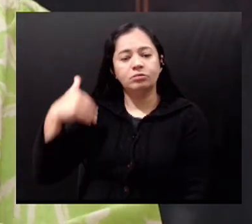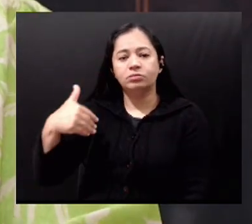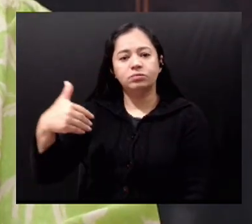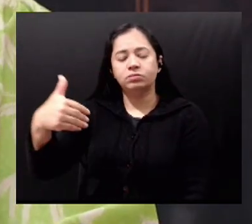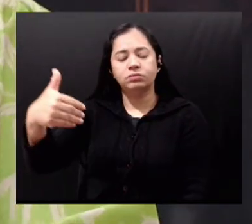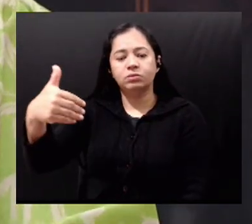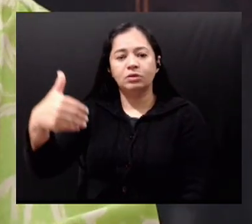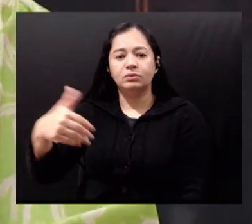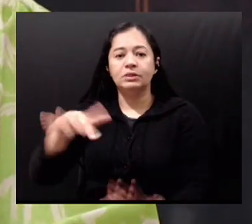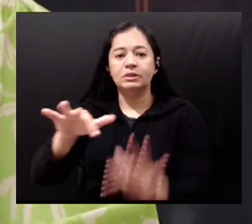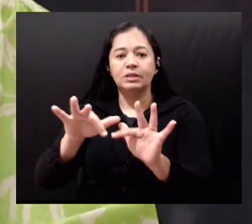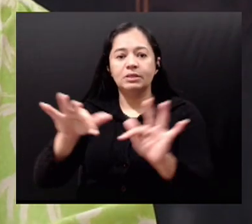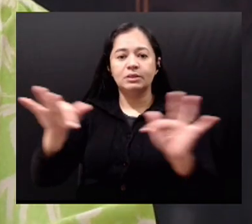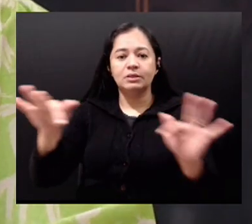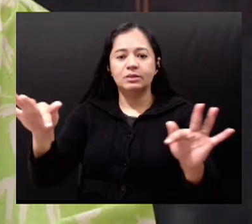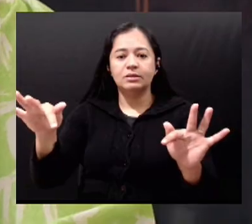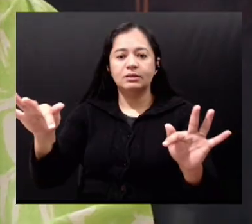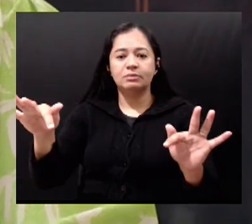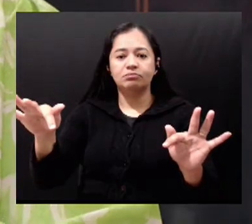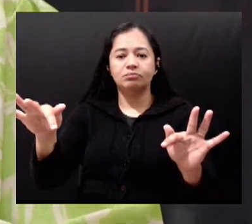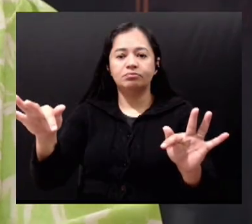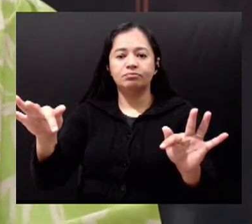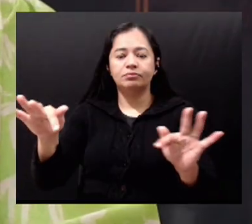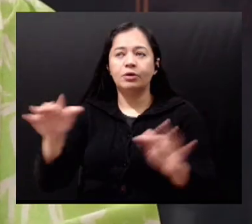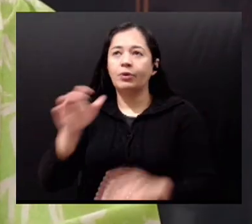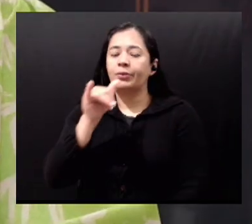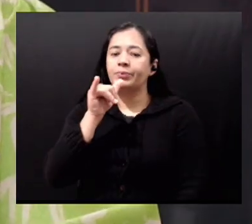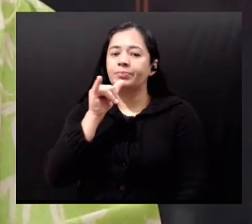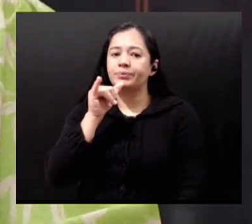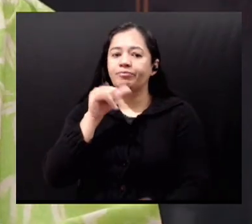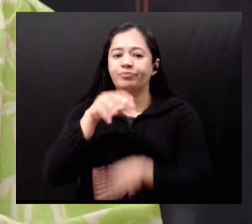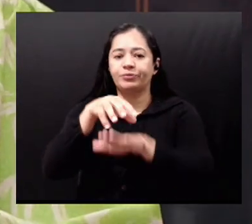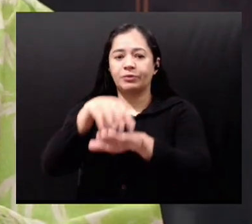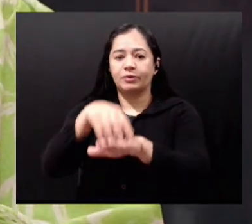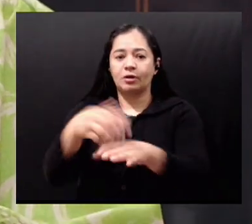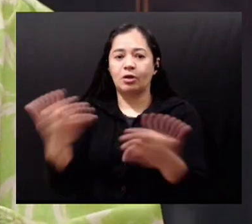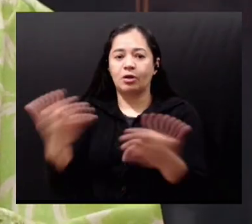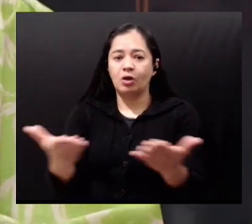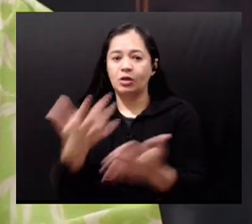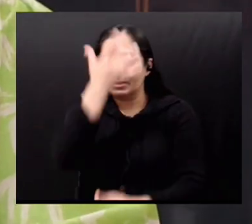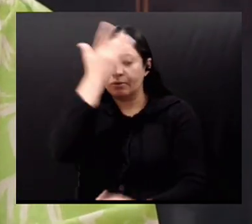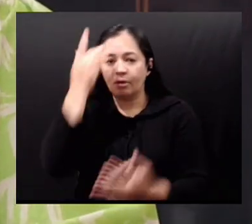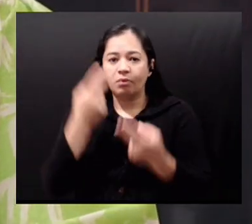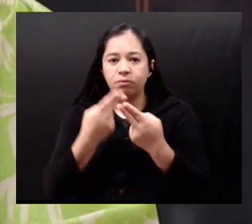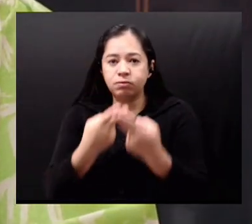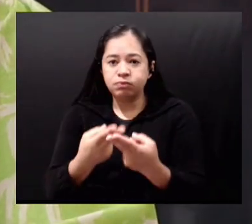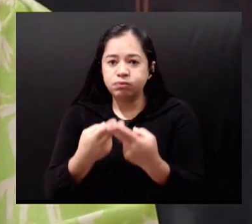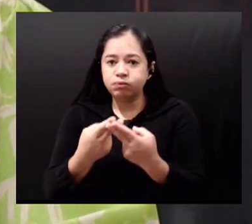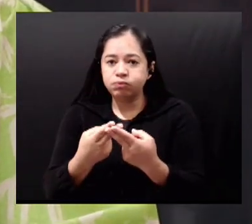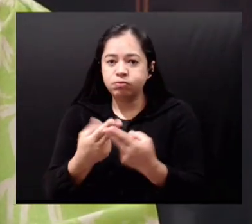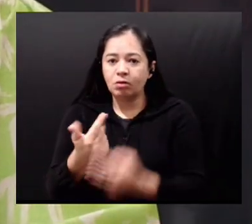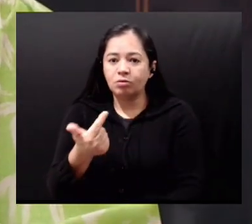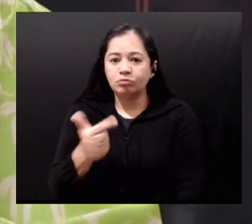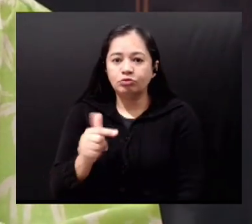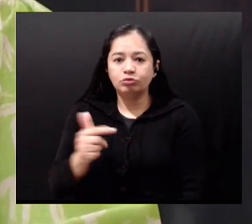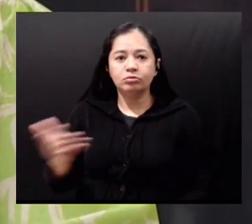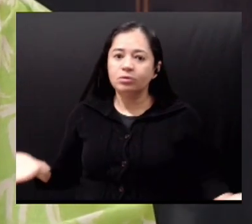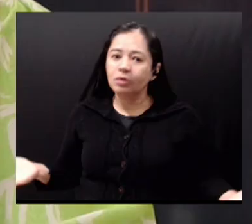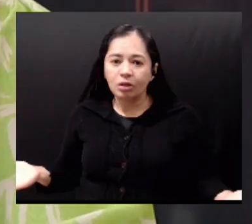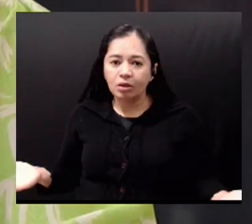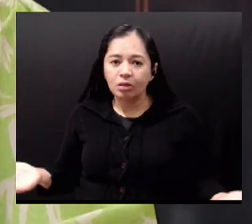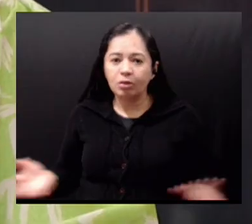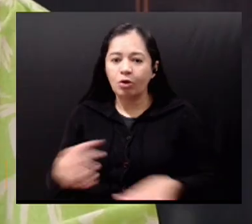simples. Então, trânsito. As pessoas hoje não têm mais paciência. Parece não dar conta mais do trânsito, dos